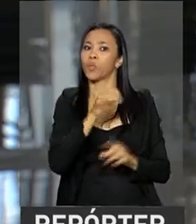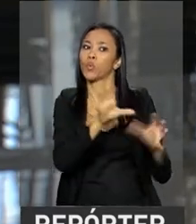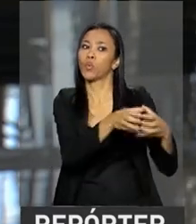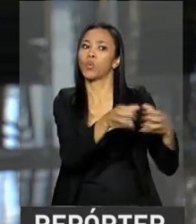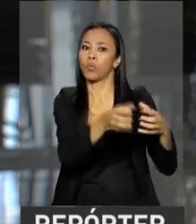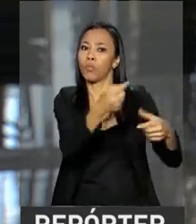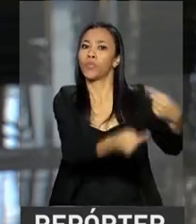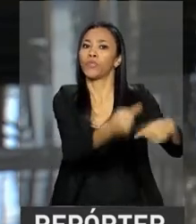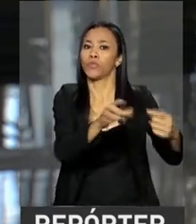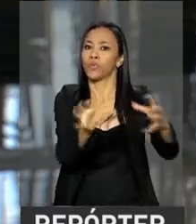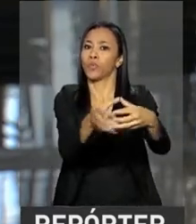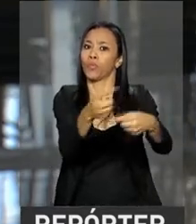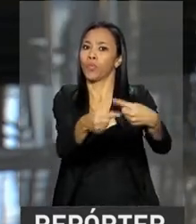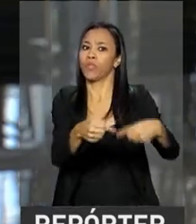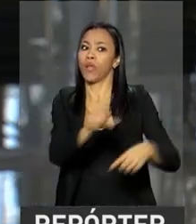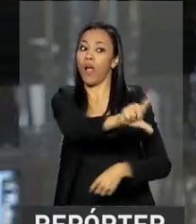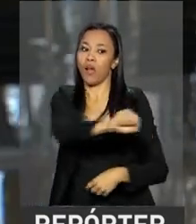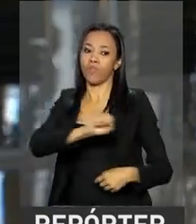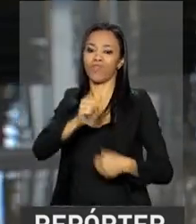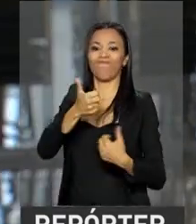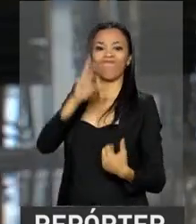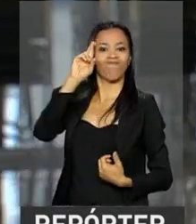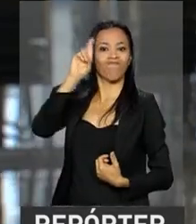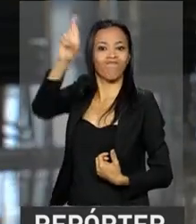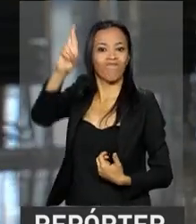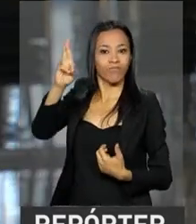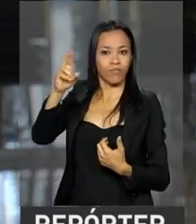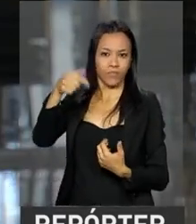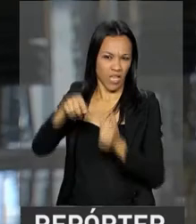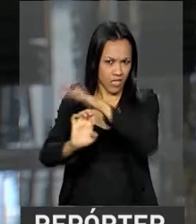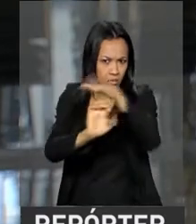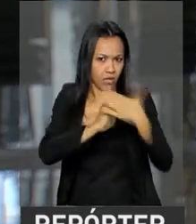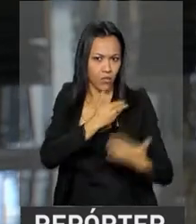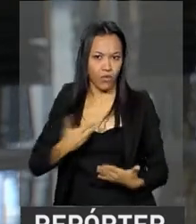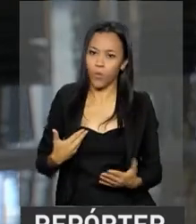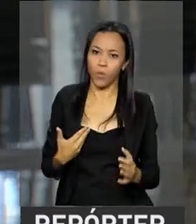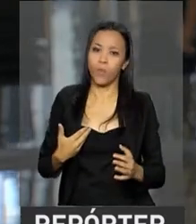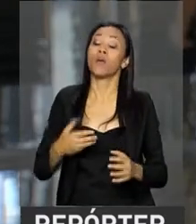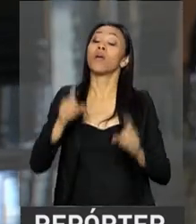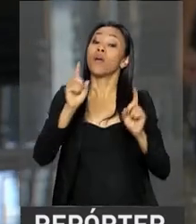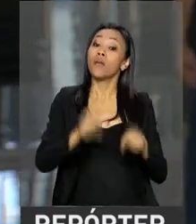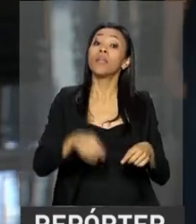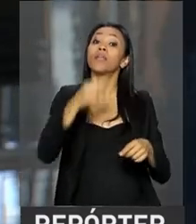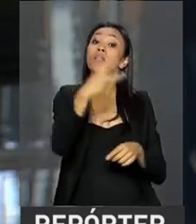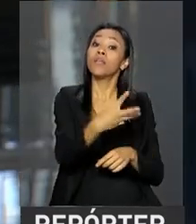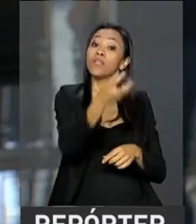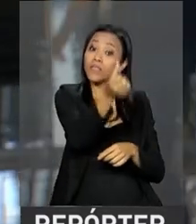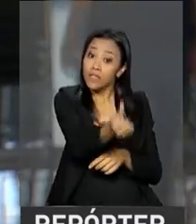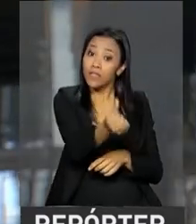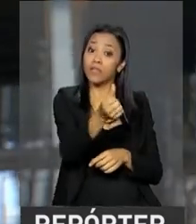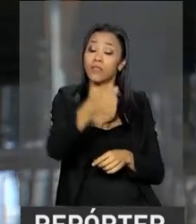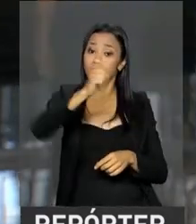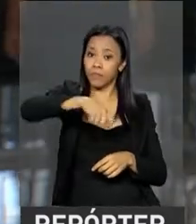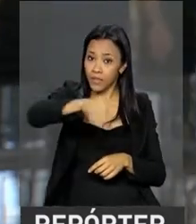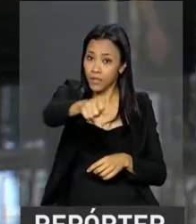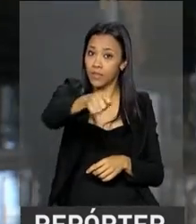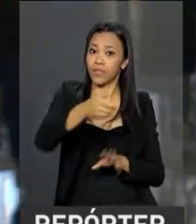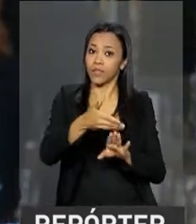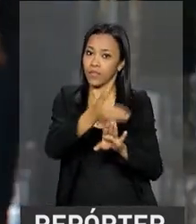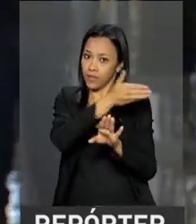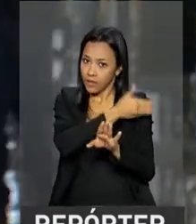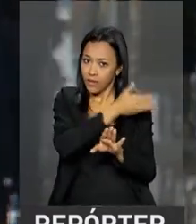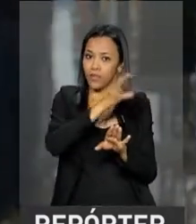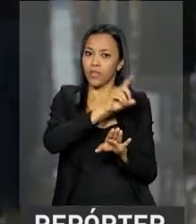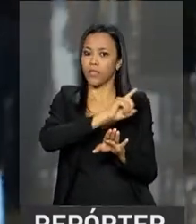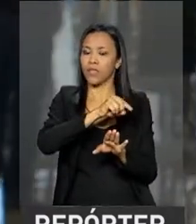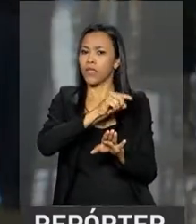partidária. Essa lei também estabeleceu um período de 36 meses de quarentena semana para que pessoas que trabalharam em campanhas eleitorais